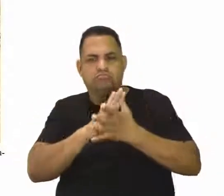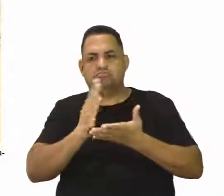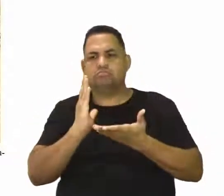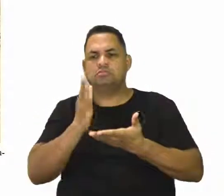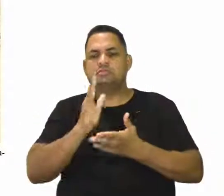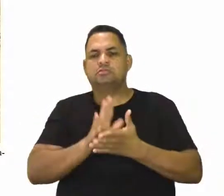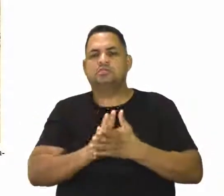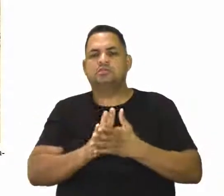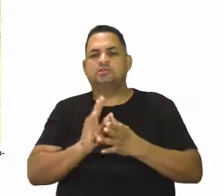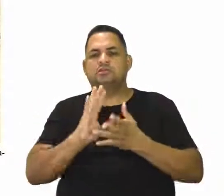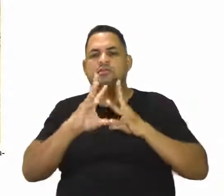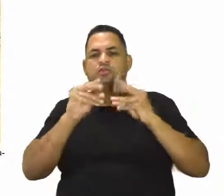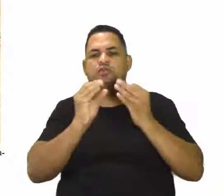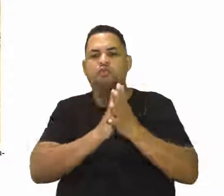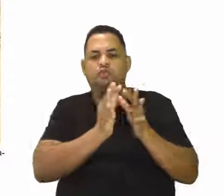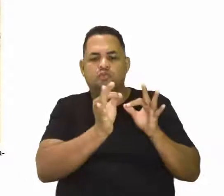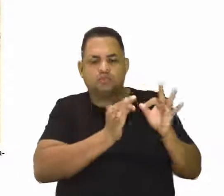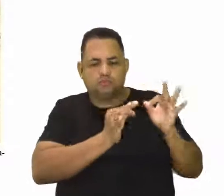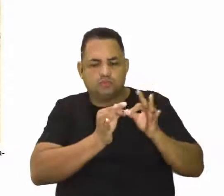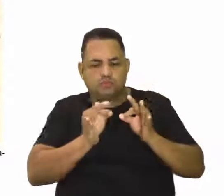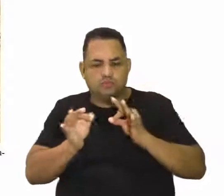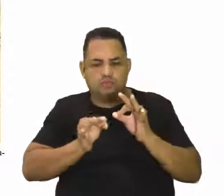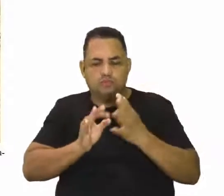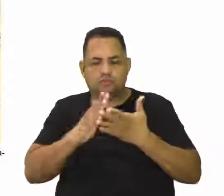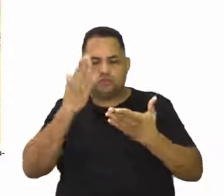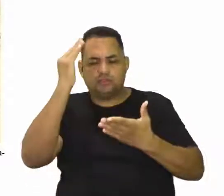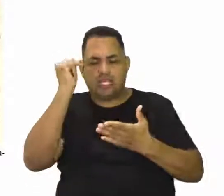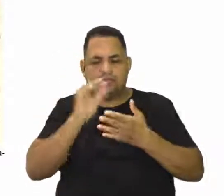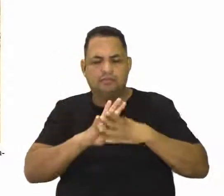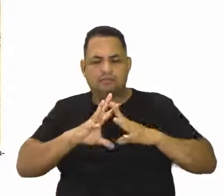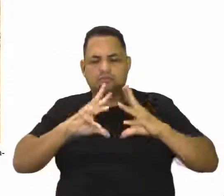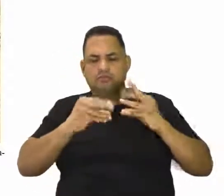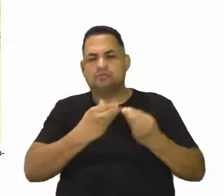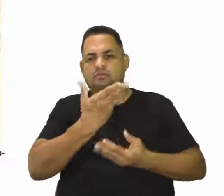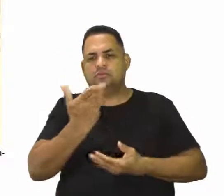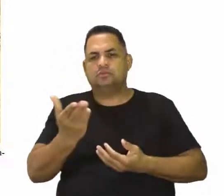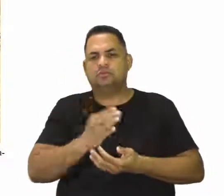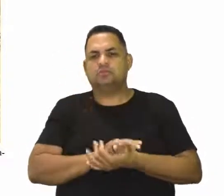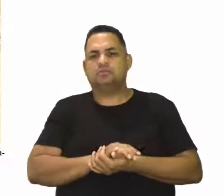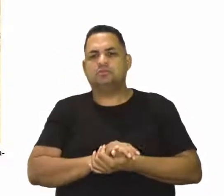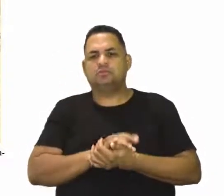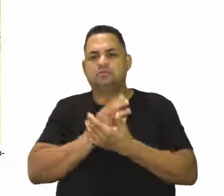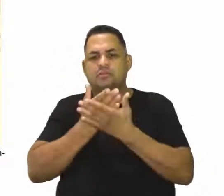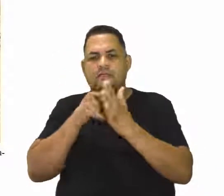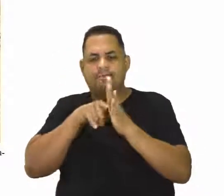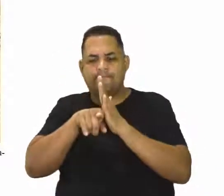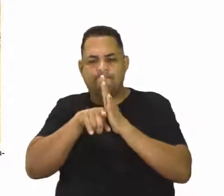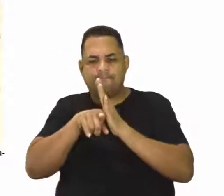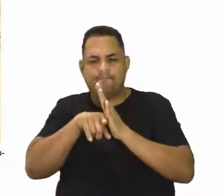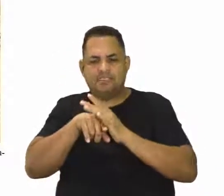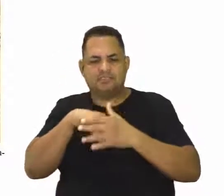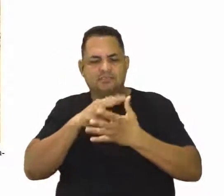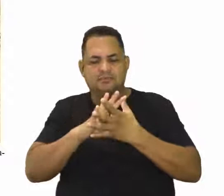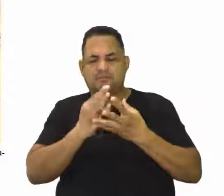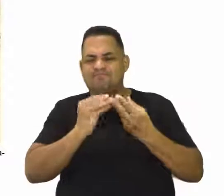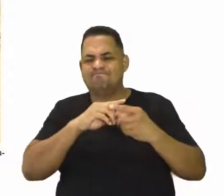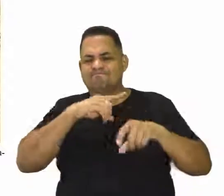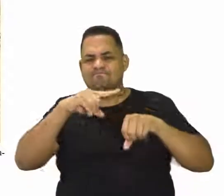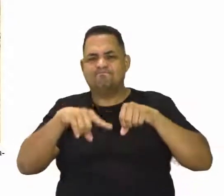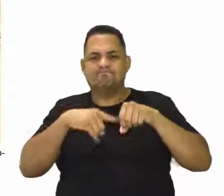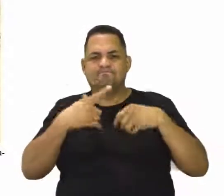já tinha tudo uma piado é incrível a paz é um estudo muito louco sabia